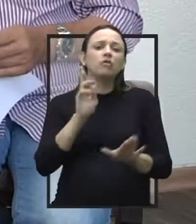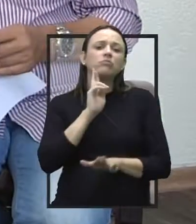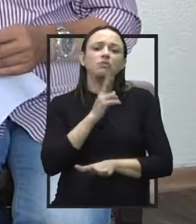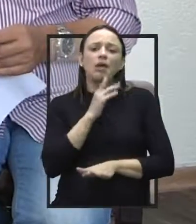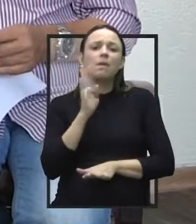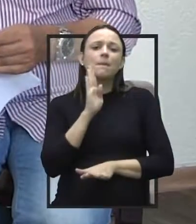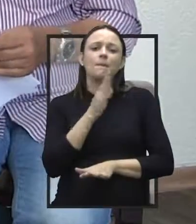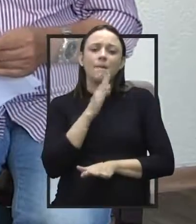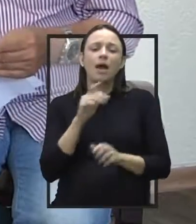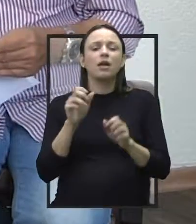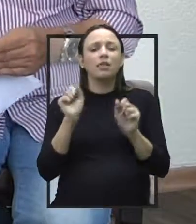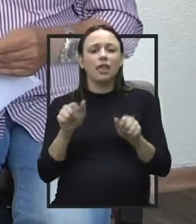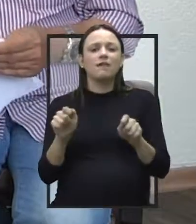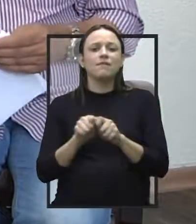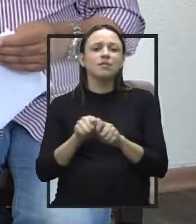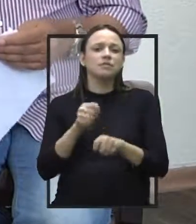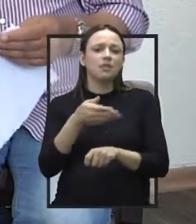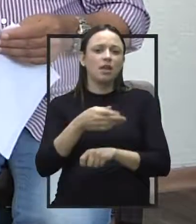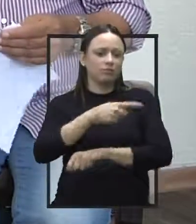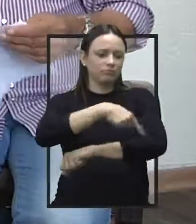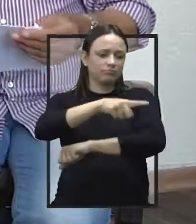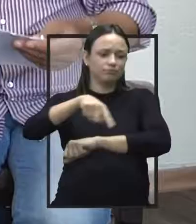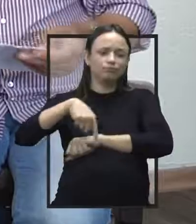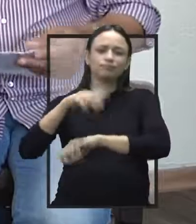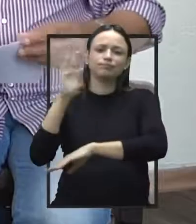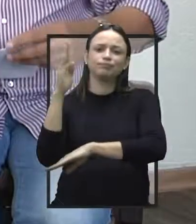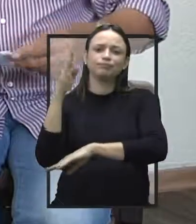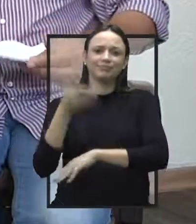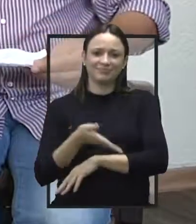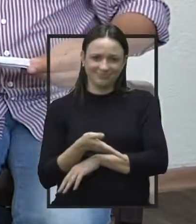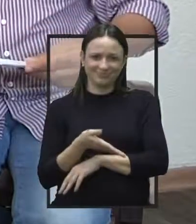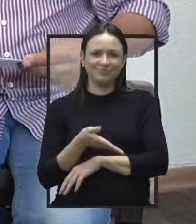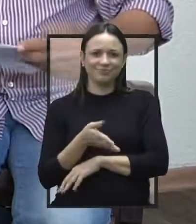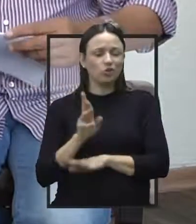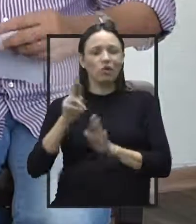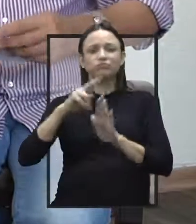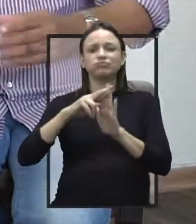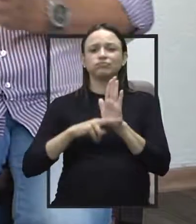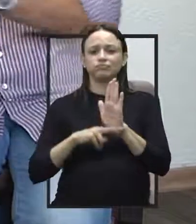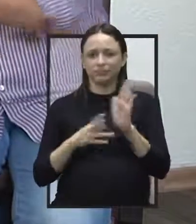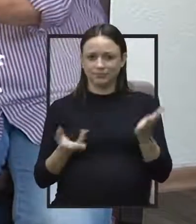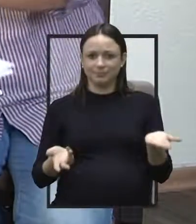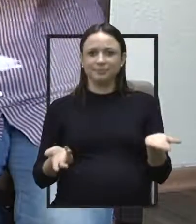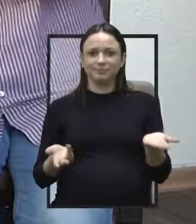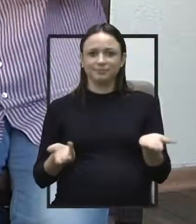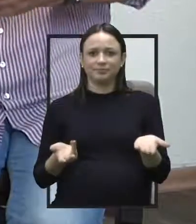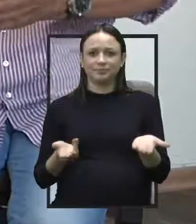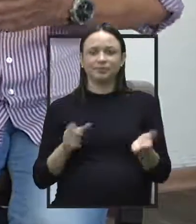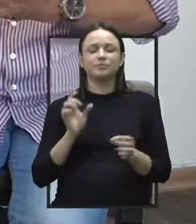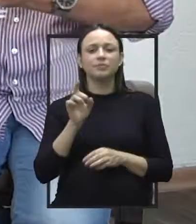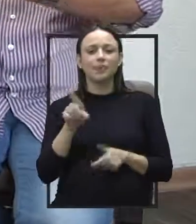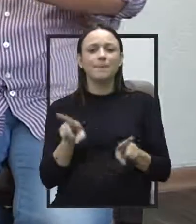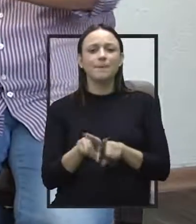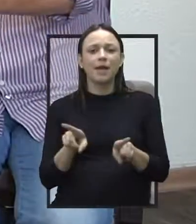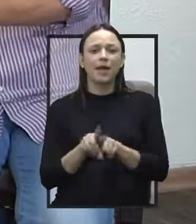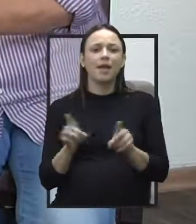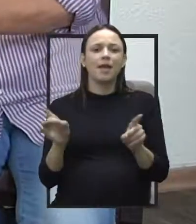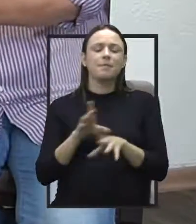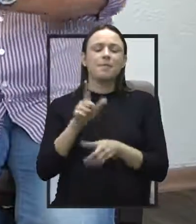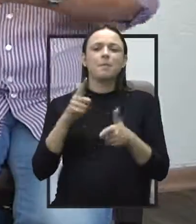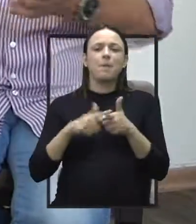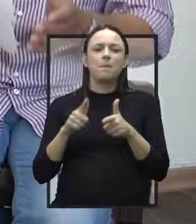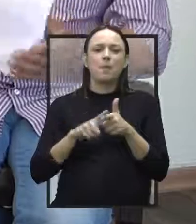possam instalar esses parklets, né? É uma espécie de regulamentação apenas. Isso acaba, inclusive, com esse problema do uso